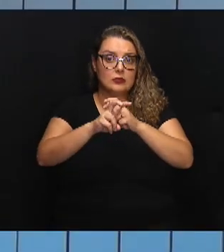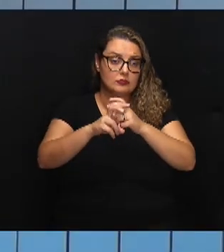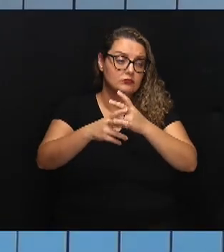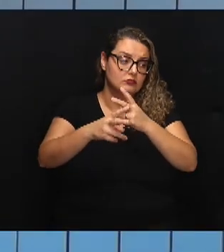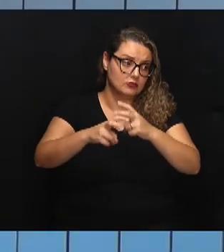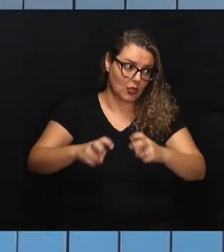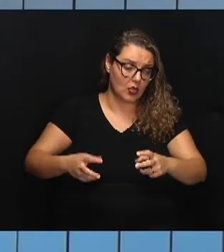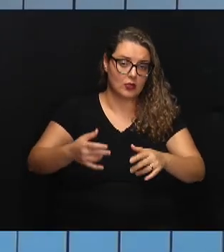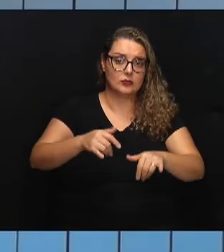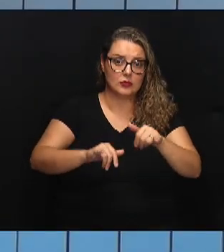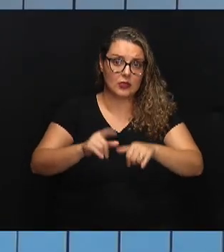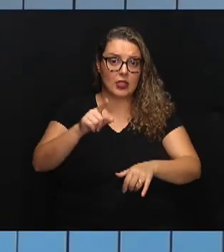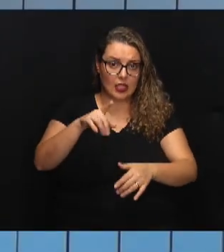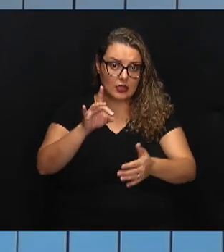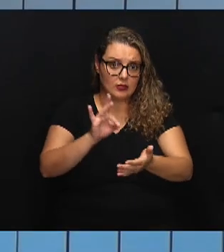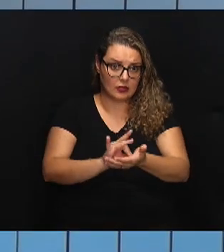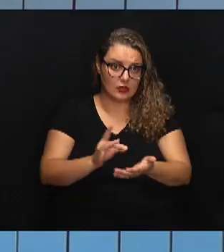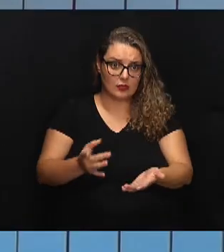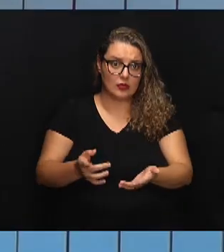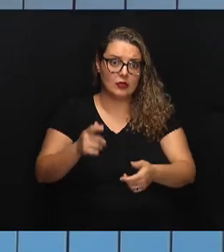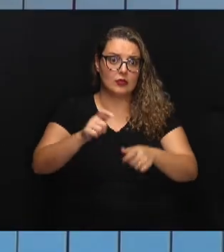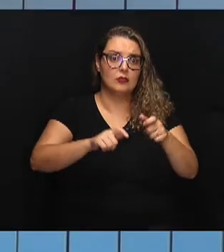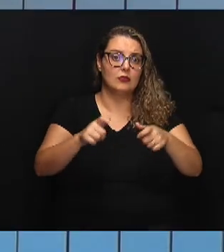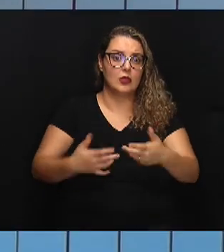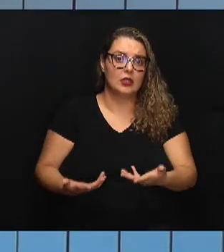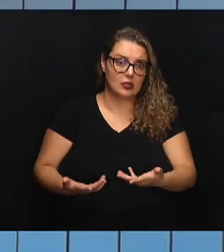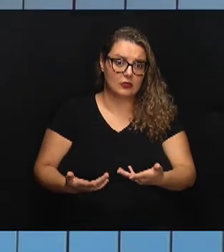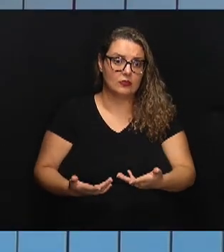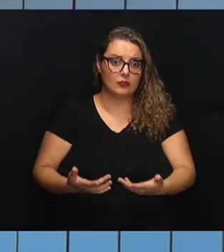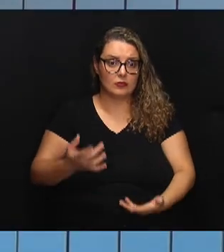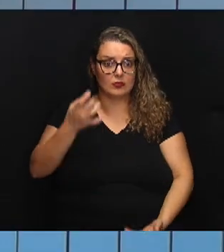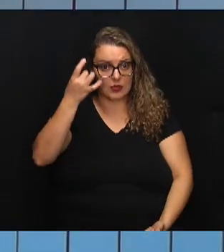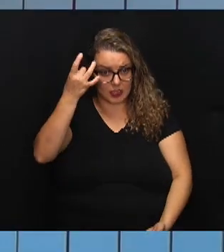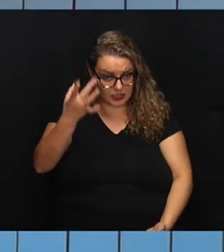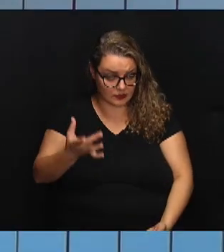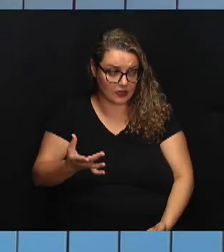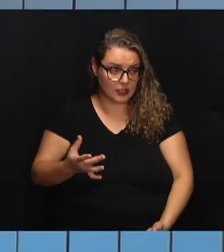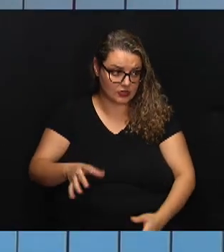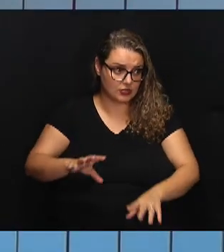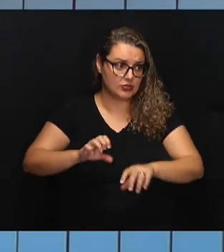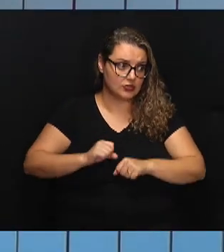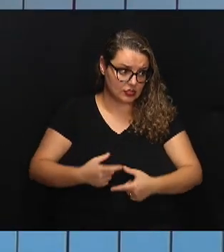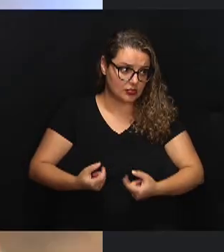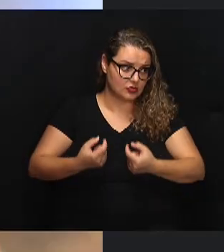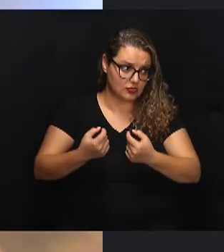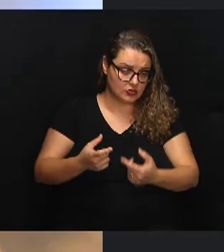de fato uma verdade? Essas pessoas estão mais suscetíveis?